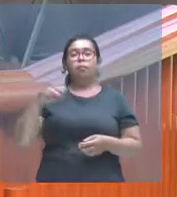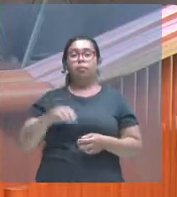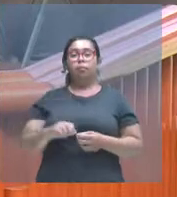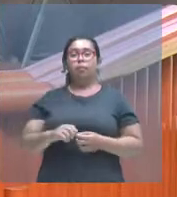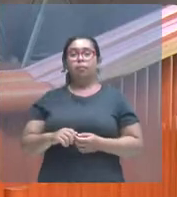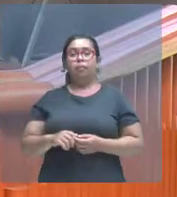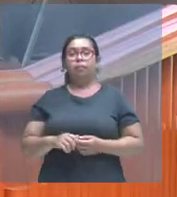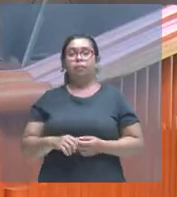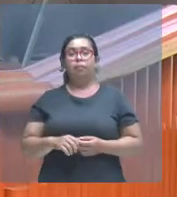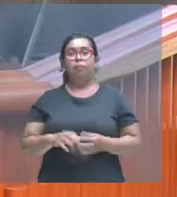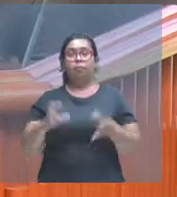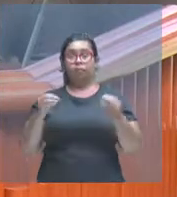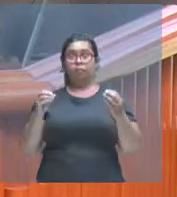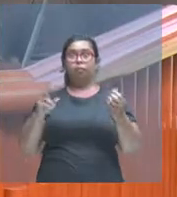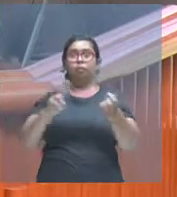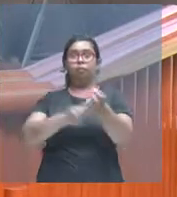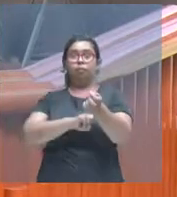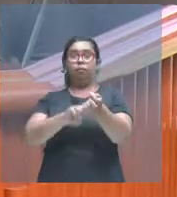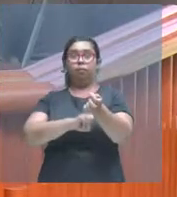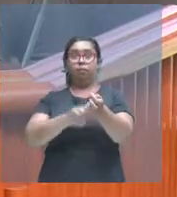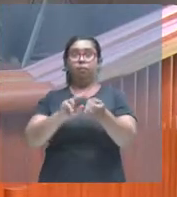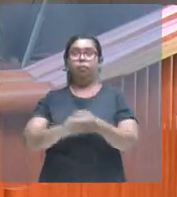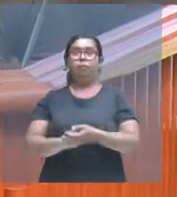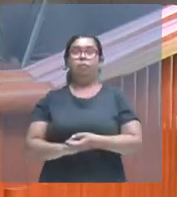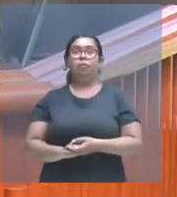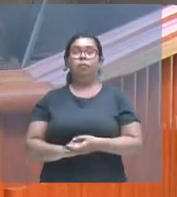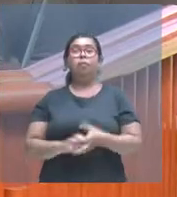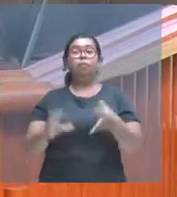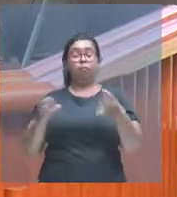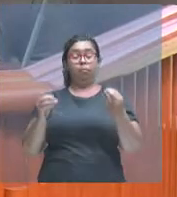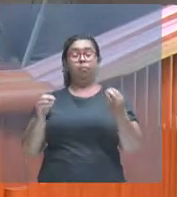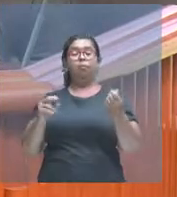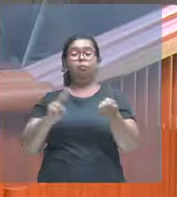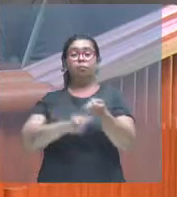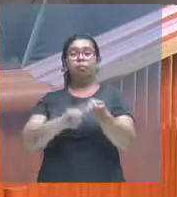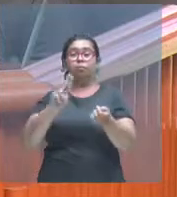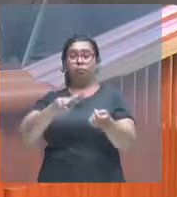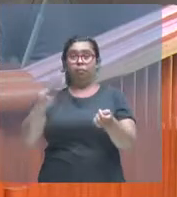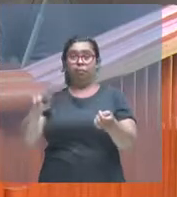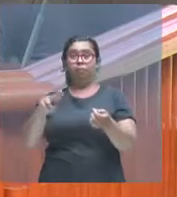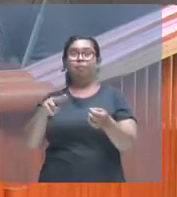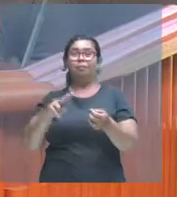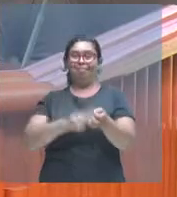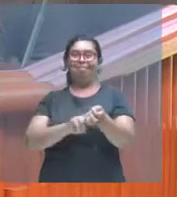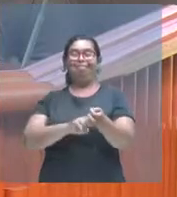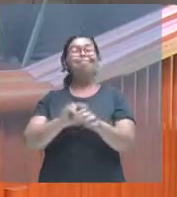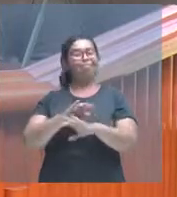Fernando, bem-vinda, Terezinha, Sinharinha, Maria, Geraldo, já acabou.